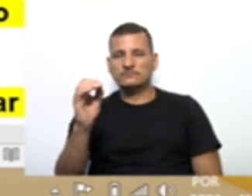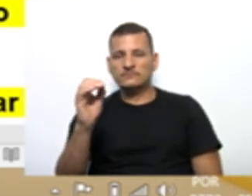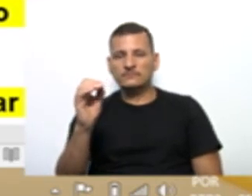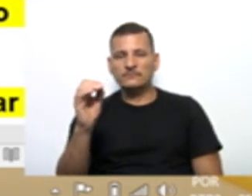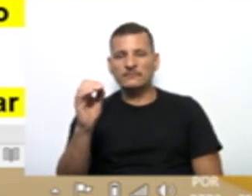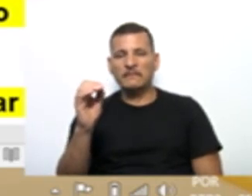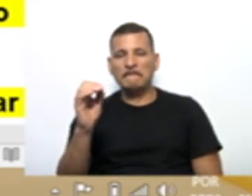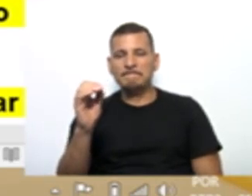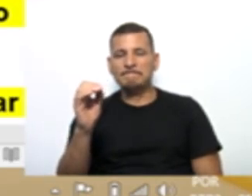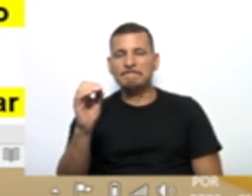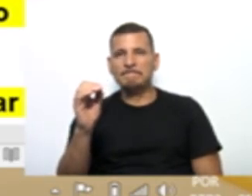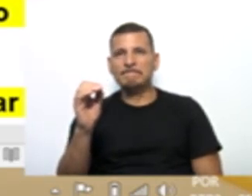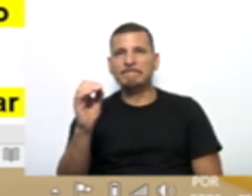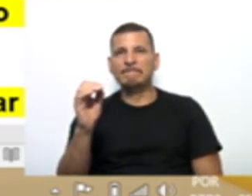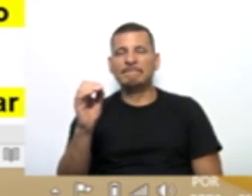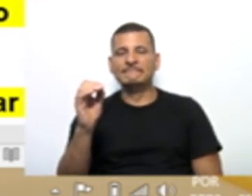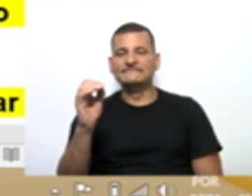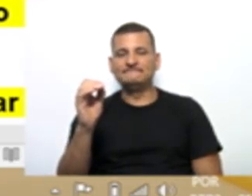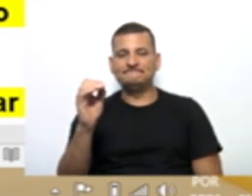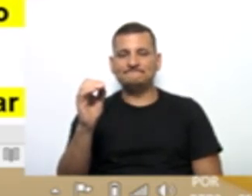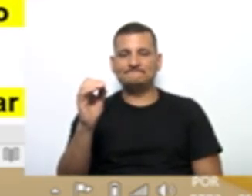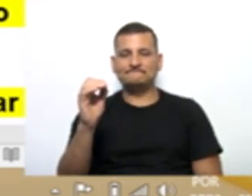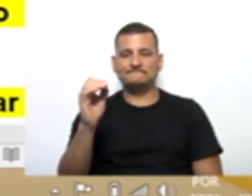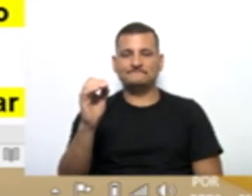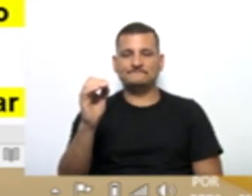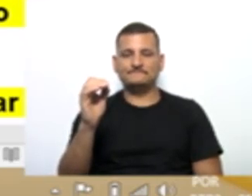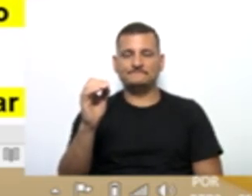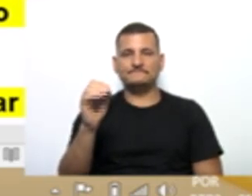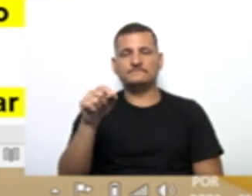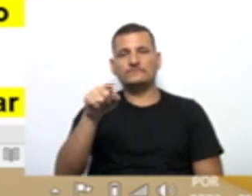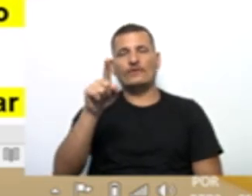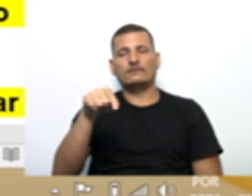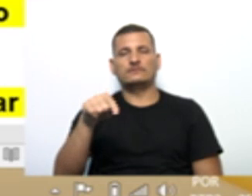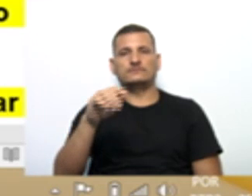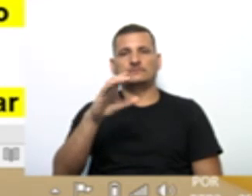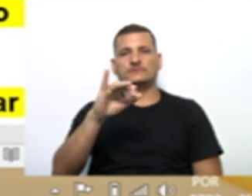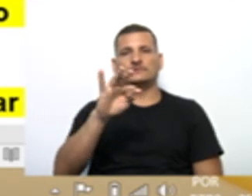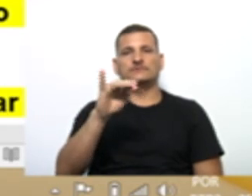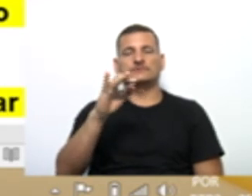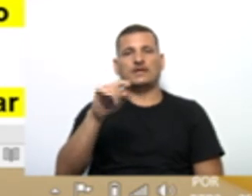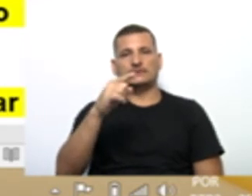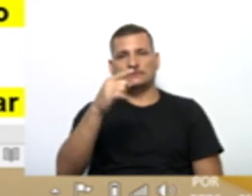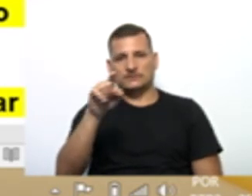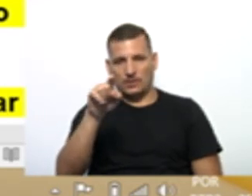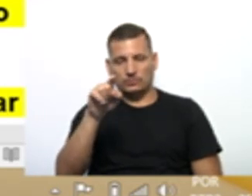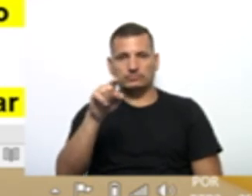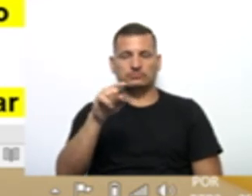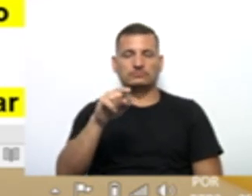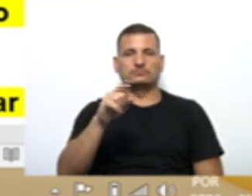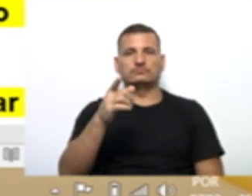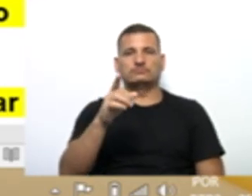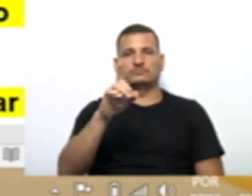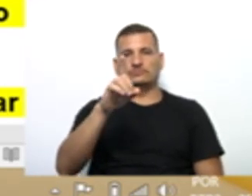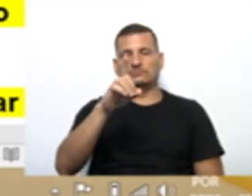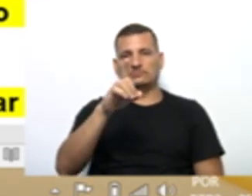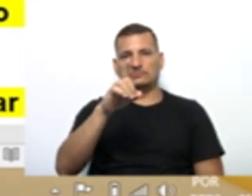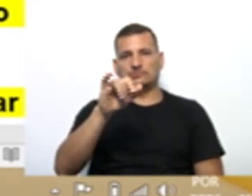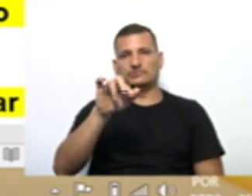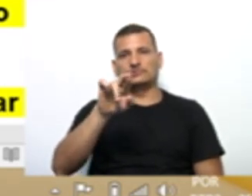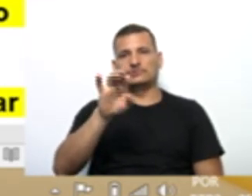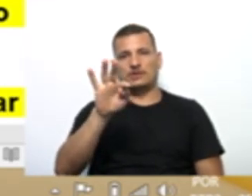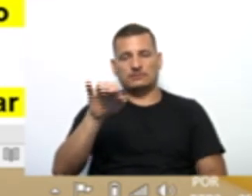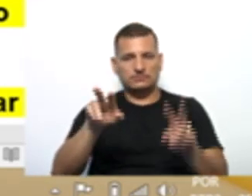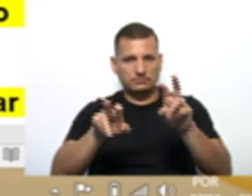dessa forma a minha citação, e essa é uma citação direta, ou seja, foi extraído do texto do professor Pedro